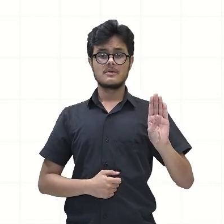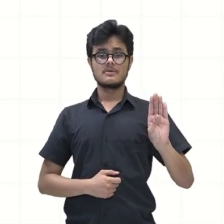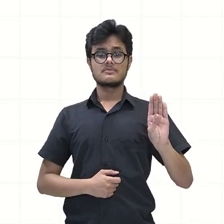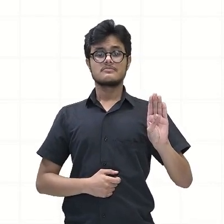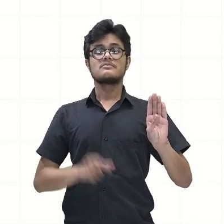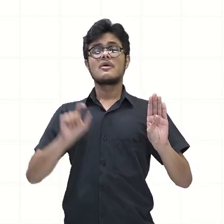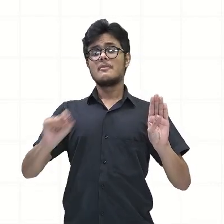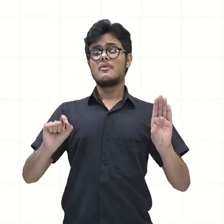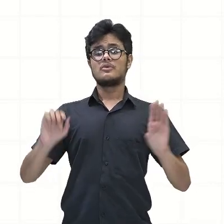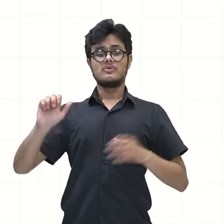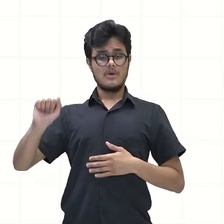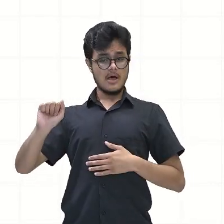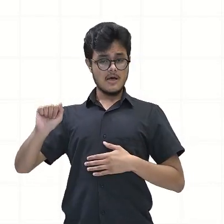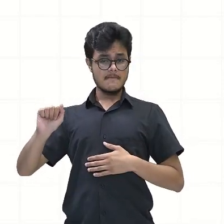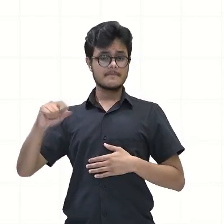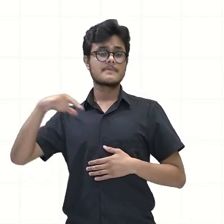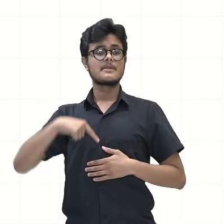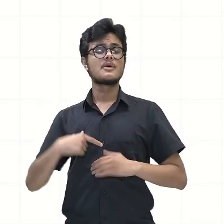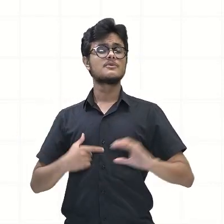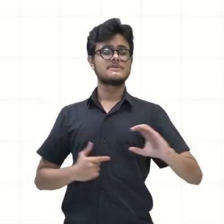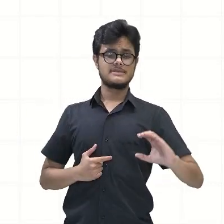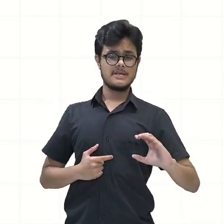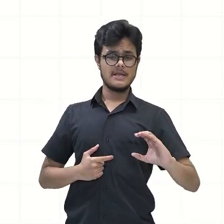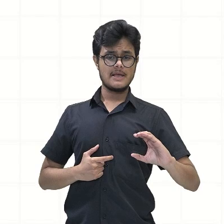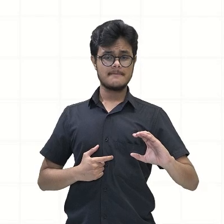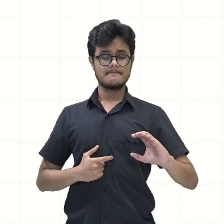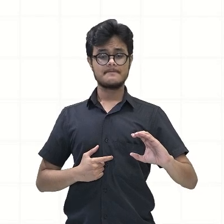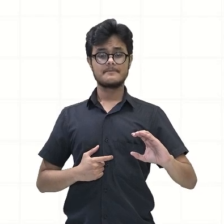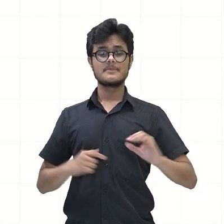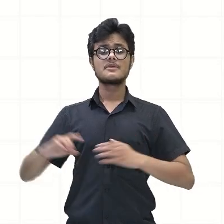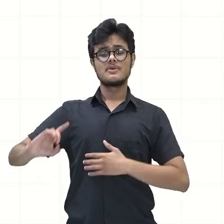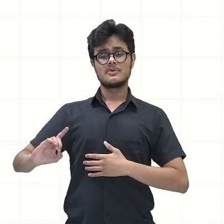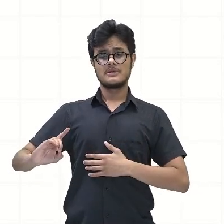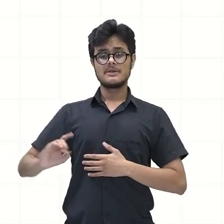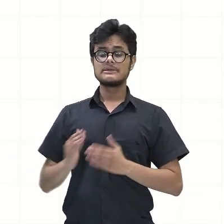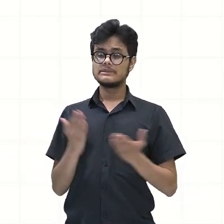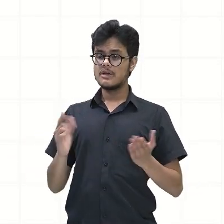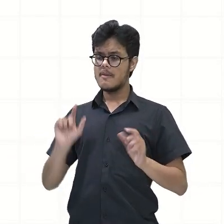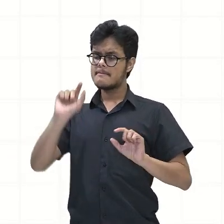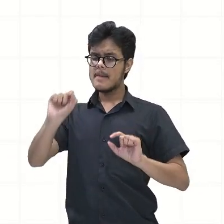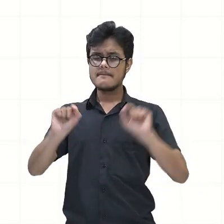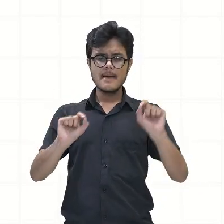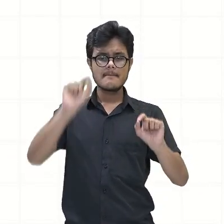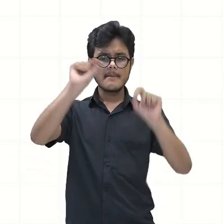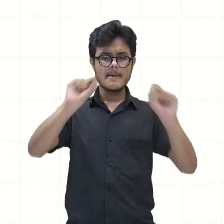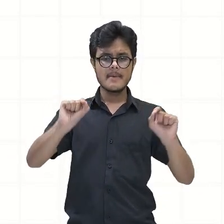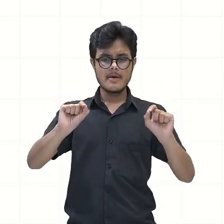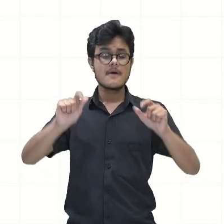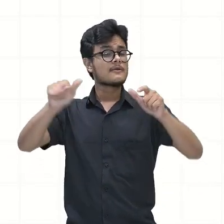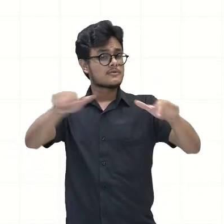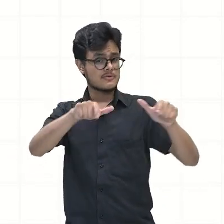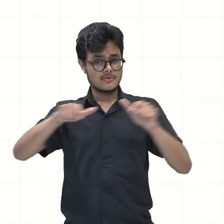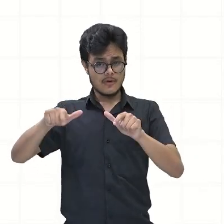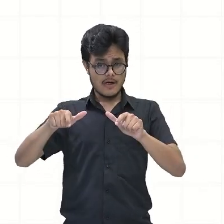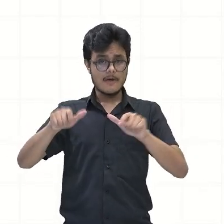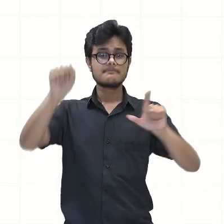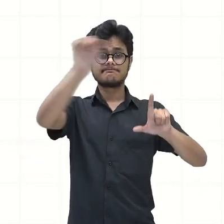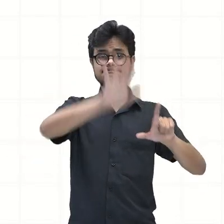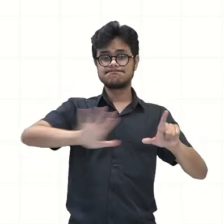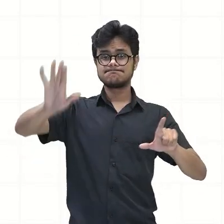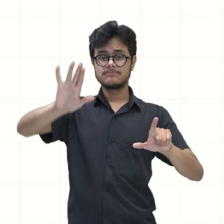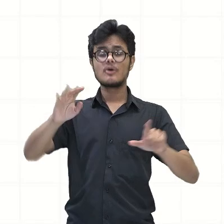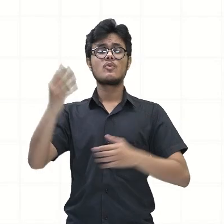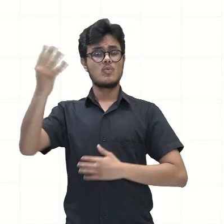A, tem esse ponto, ponto C, e tem esse ponto aqui. Então, a gente marcou nesse plano cartesiano